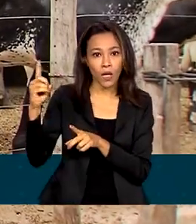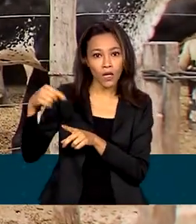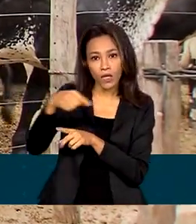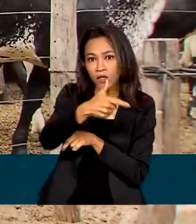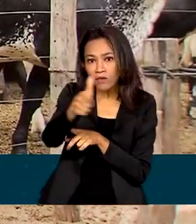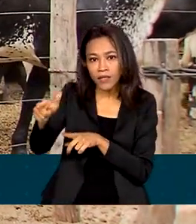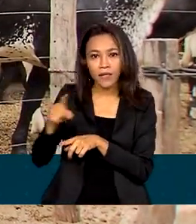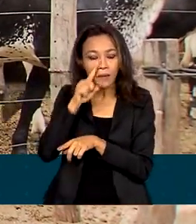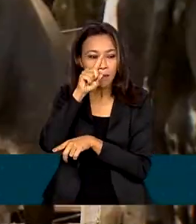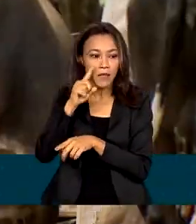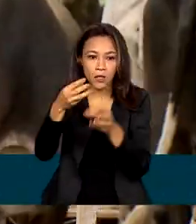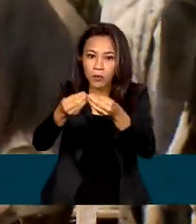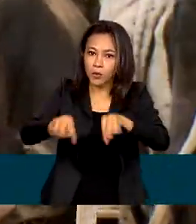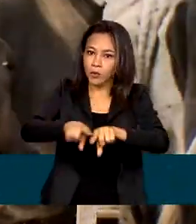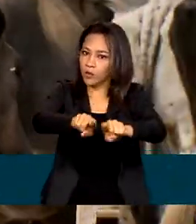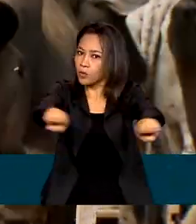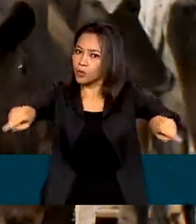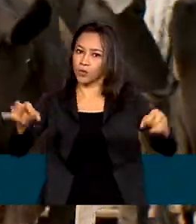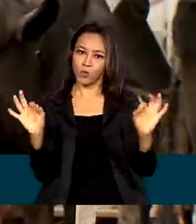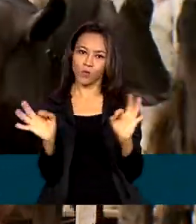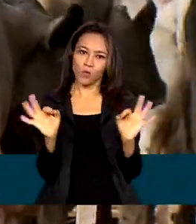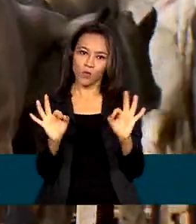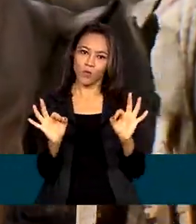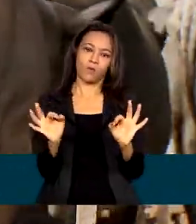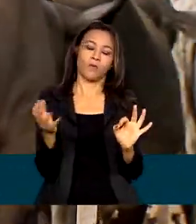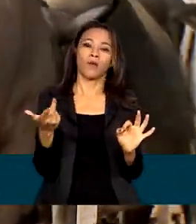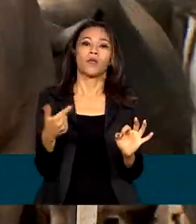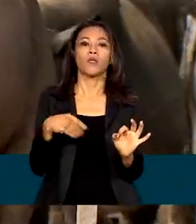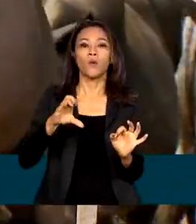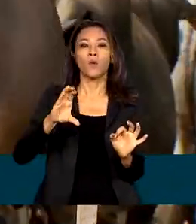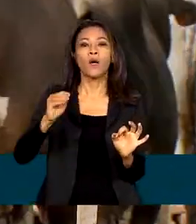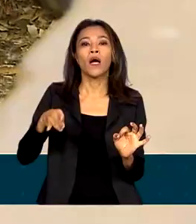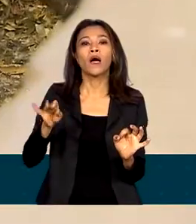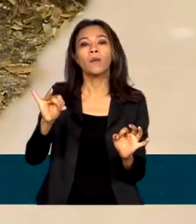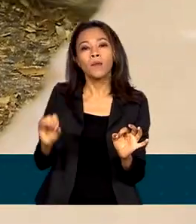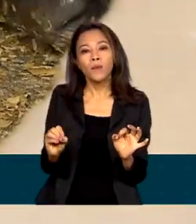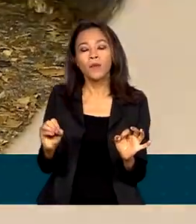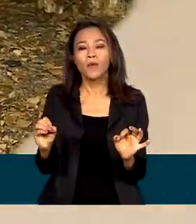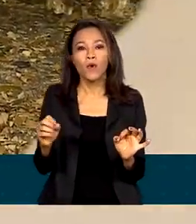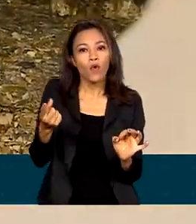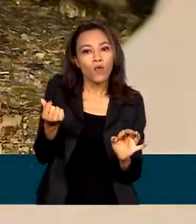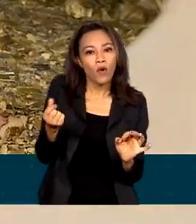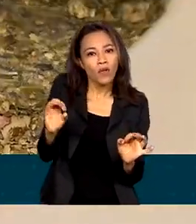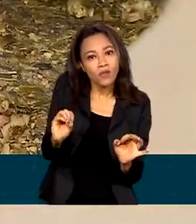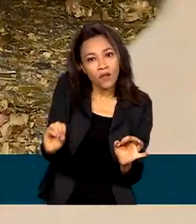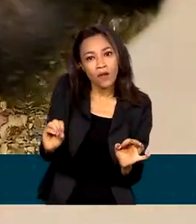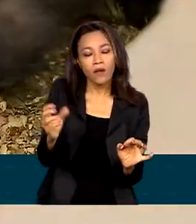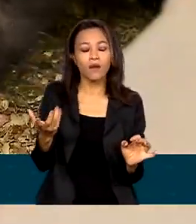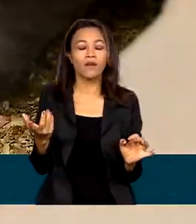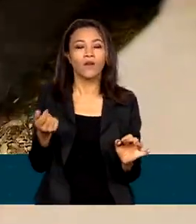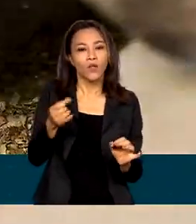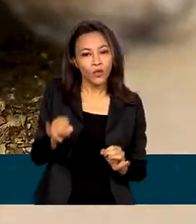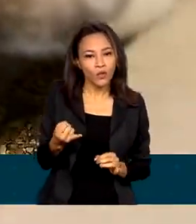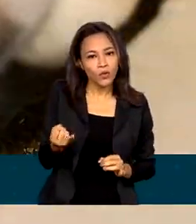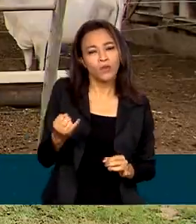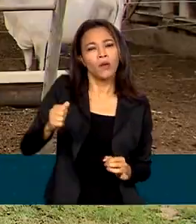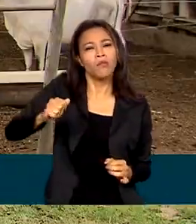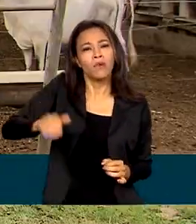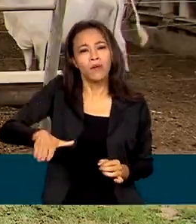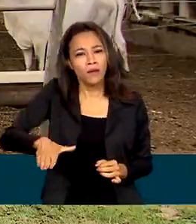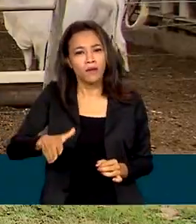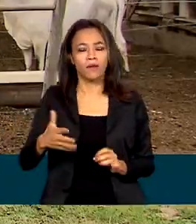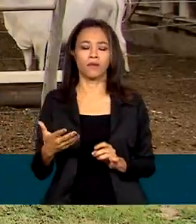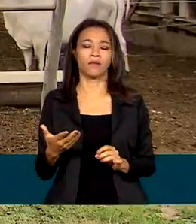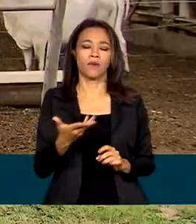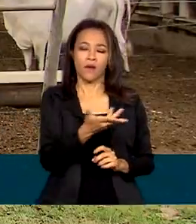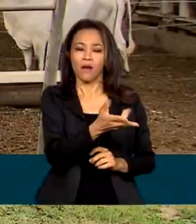também vende um produto dolarizado, então a variação cambial fica zero e o juro internacional é mais barato, vai